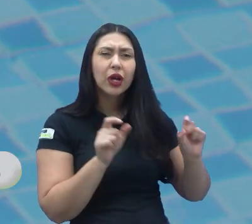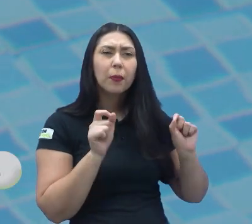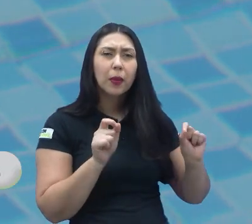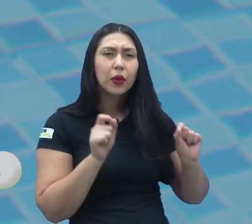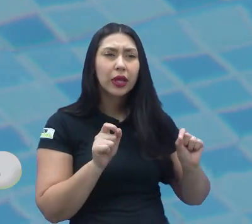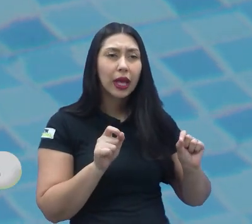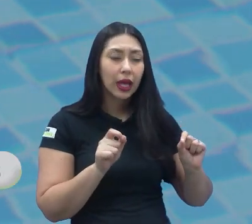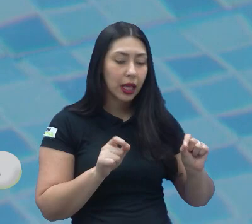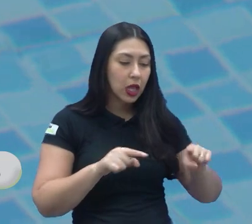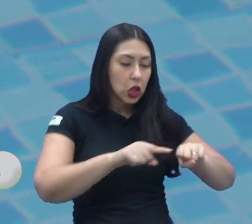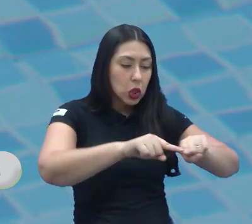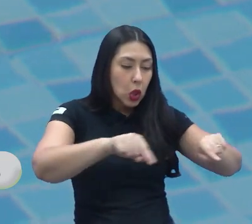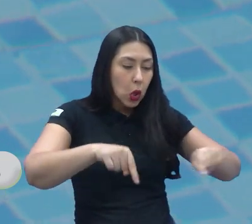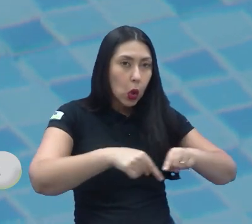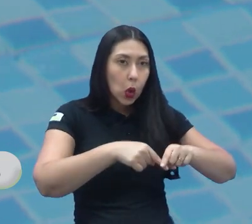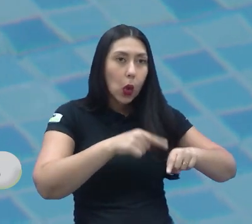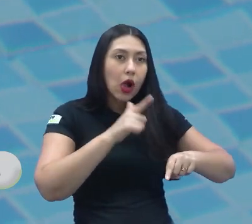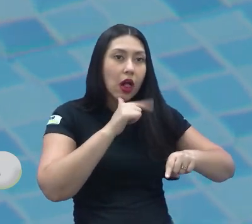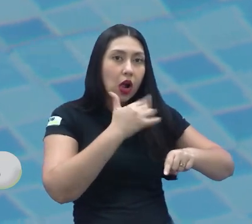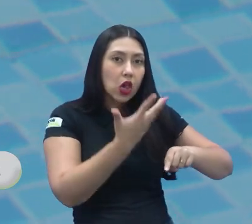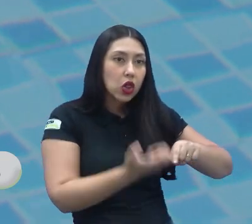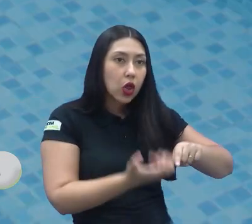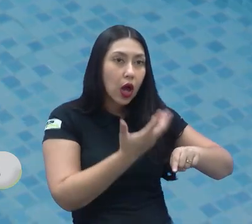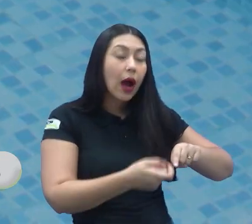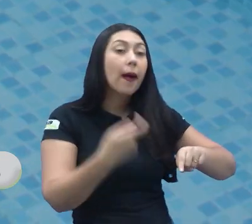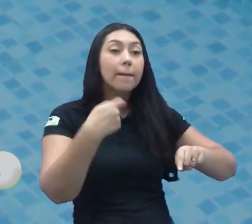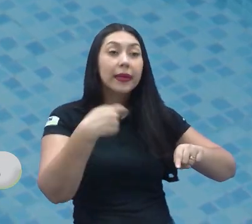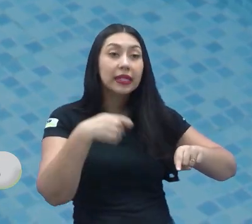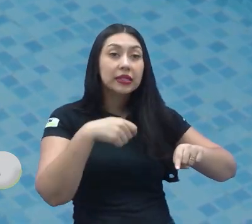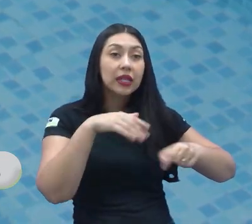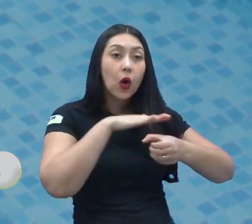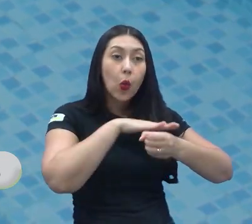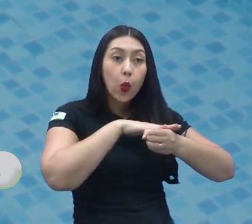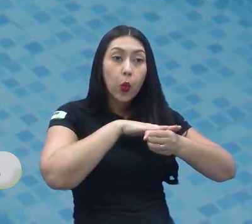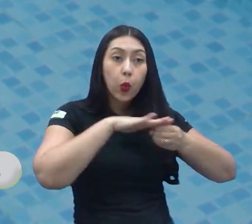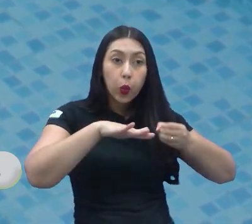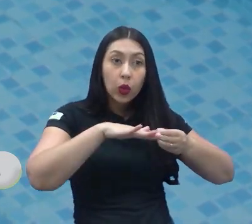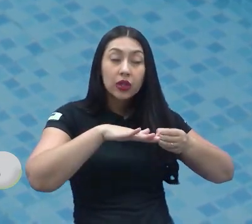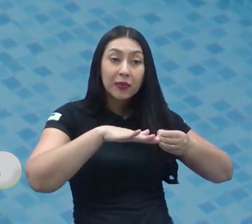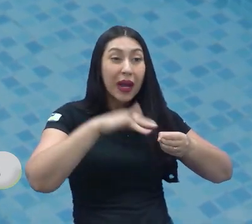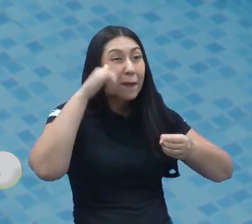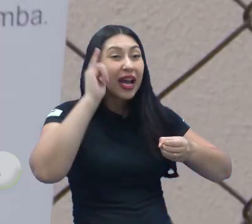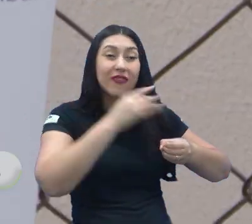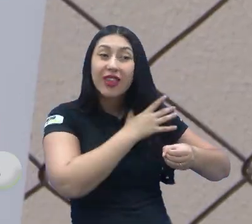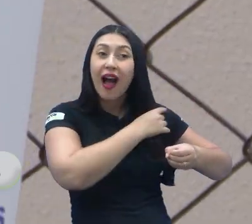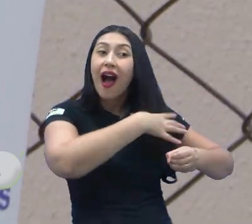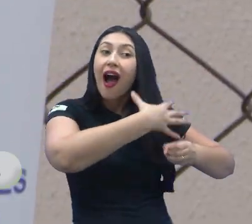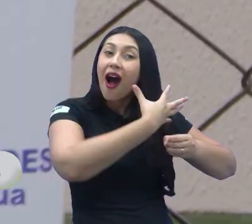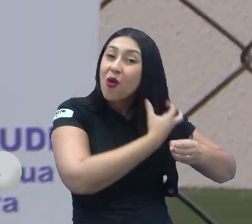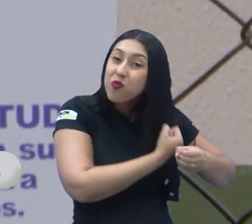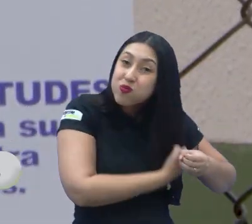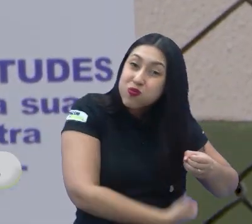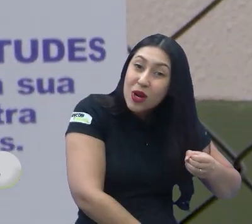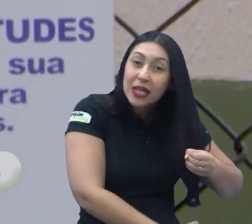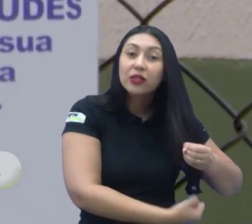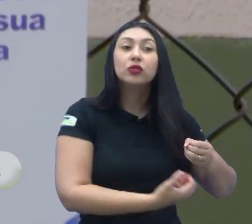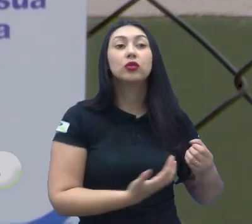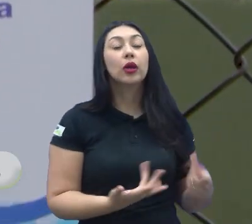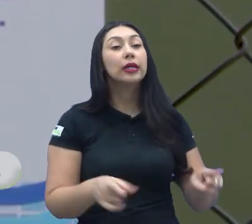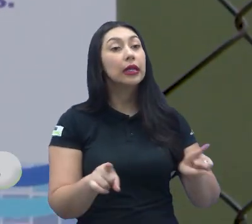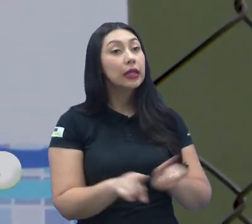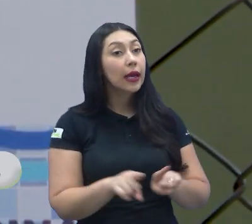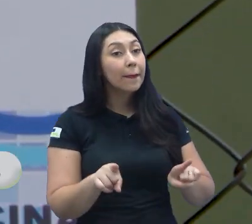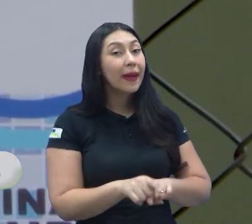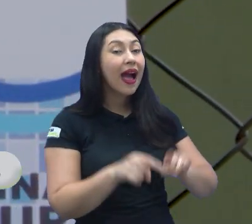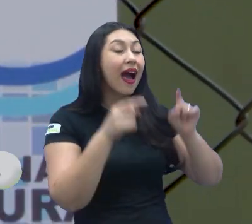ralo anti-aprisionamento de cabelo e partes do corpo, tá? E o principal, que o pai esteja atento ao seu filho, à